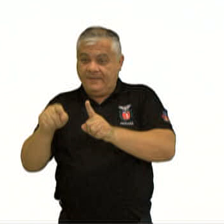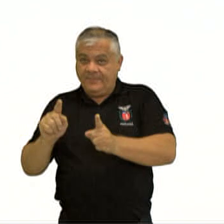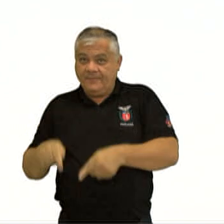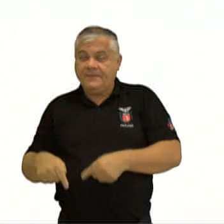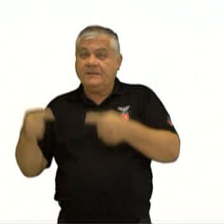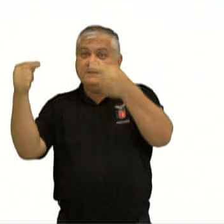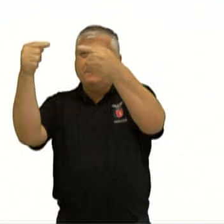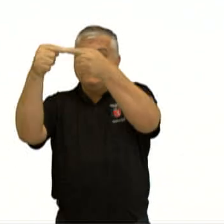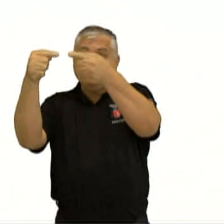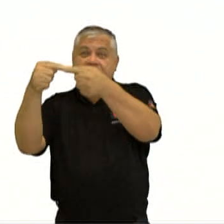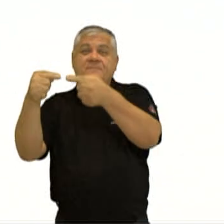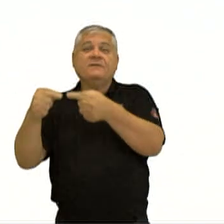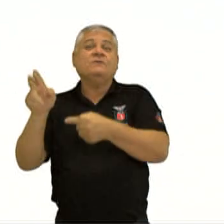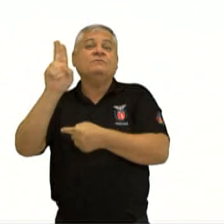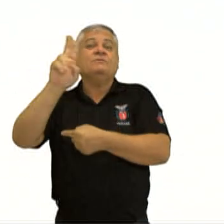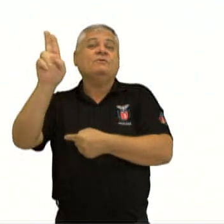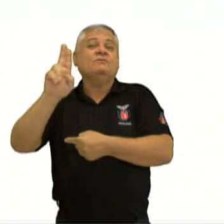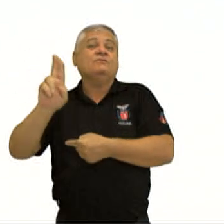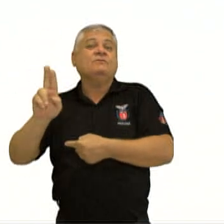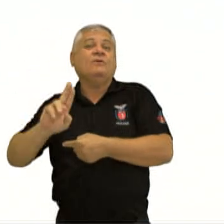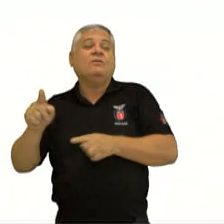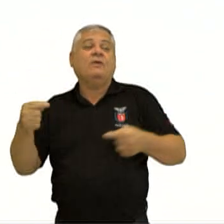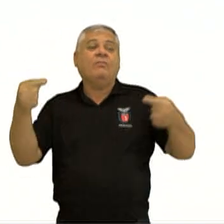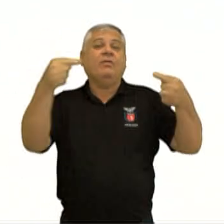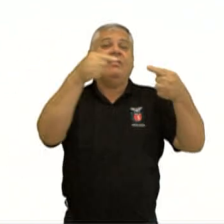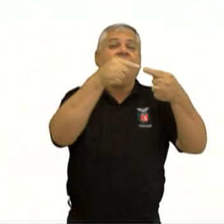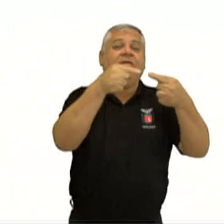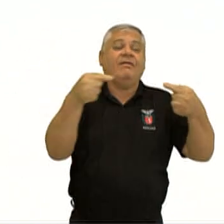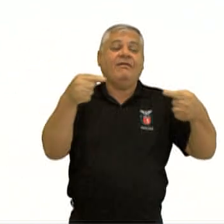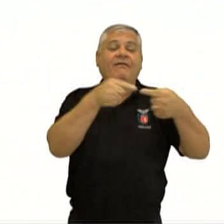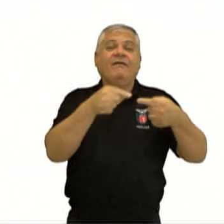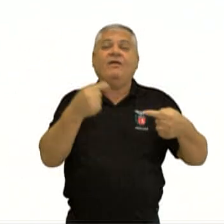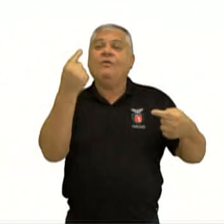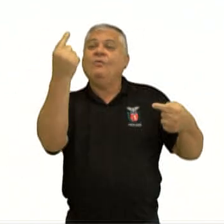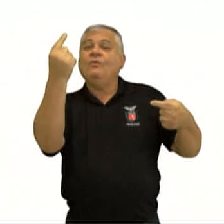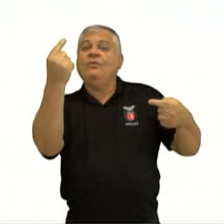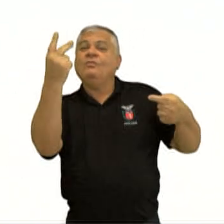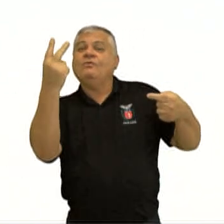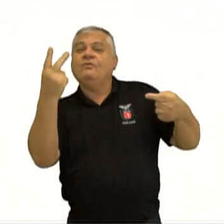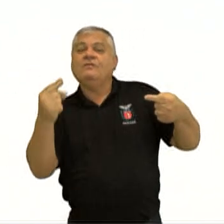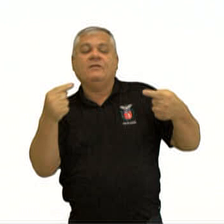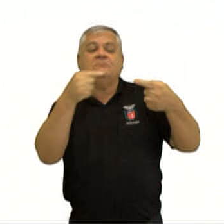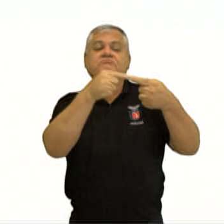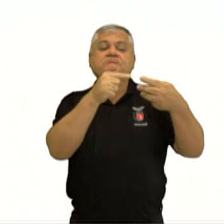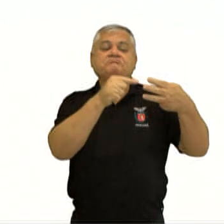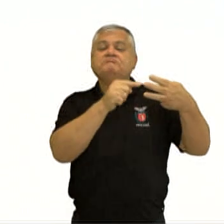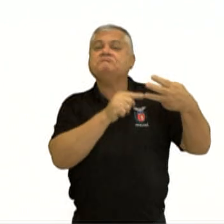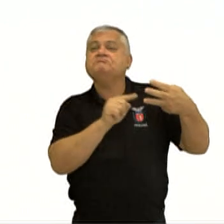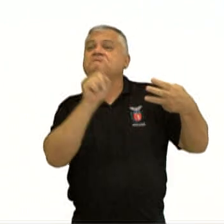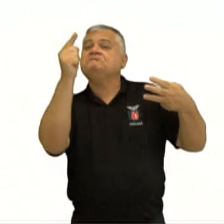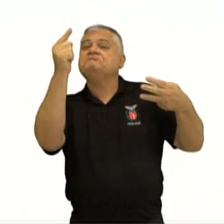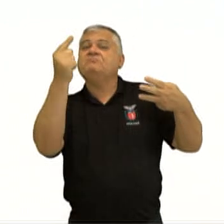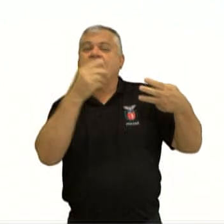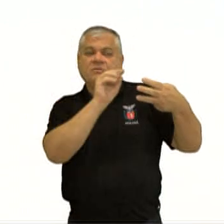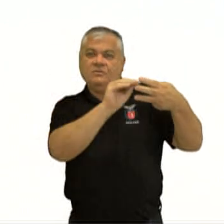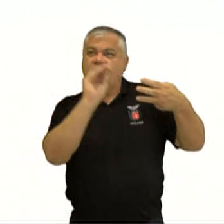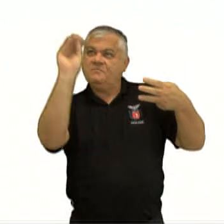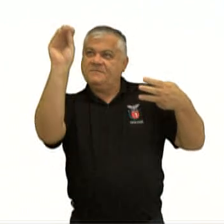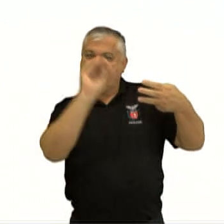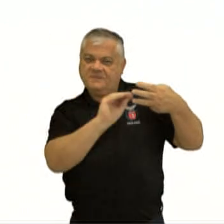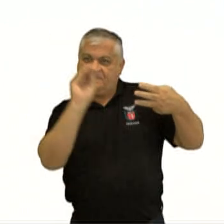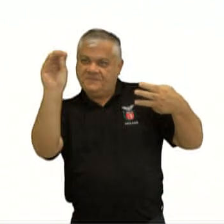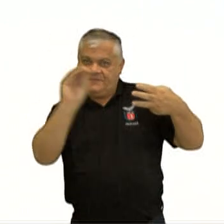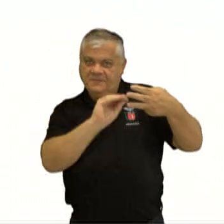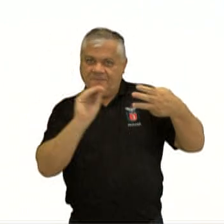o amido, a galactose, a desoxirribose, a quitina e a maltose. Então, o desafio é